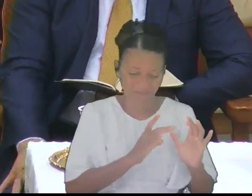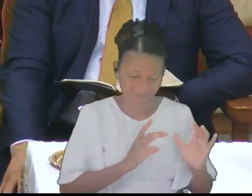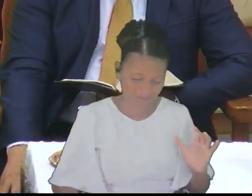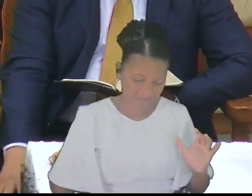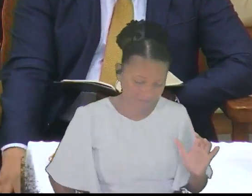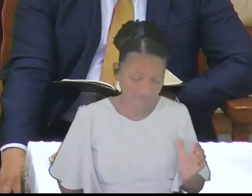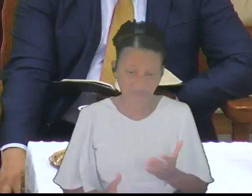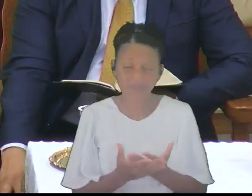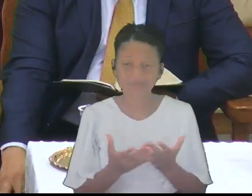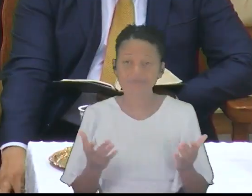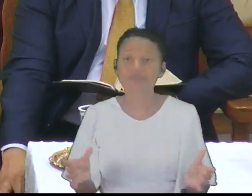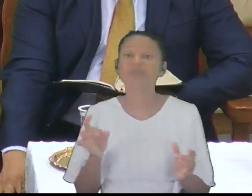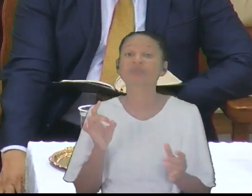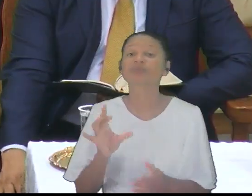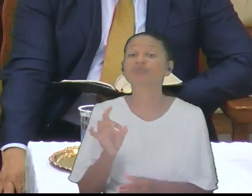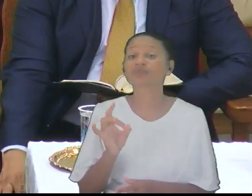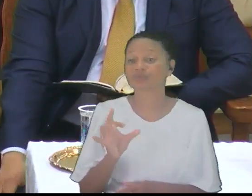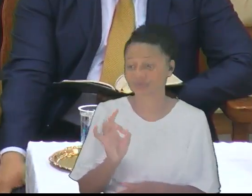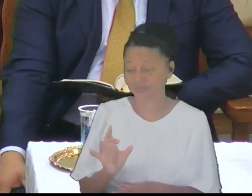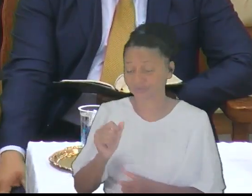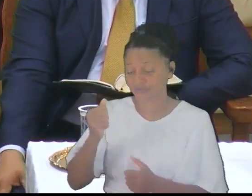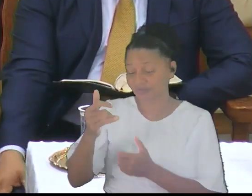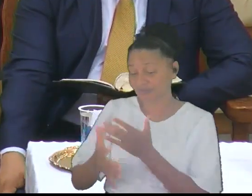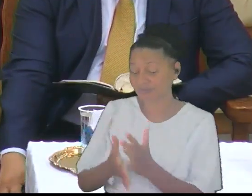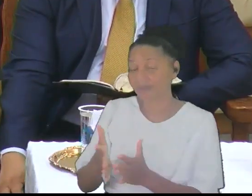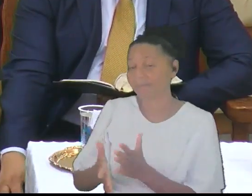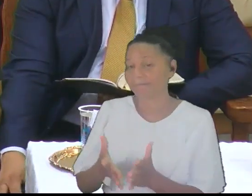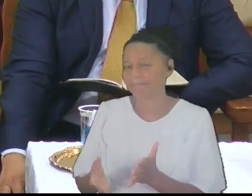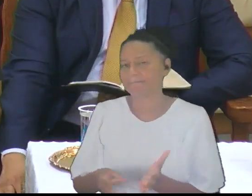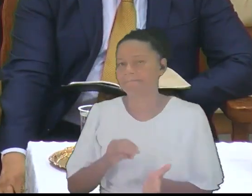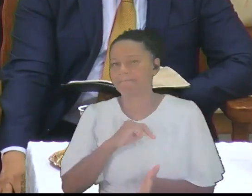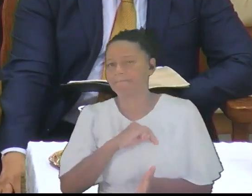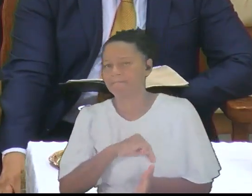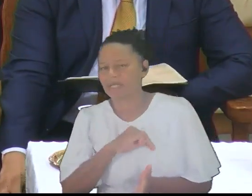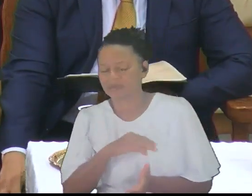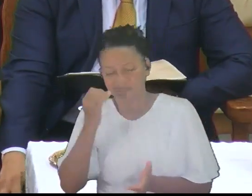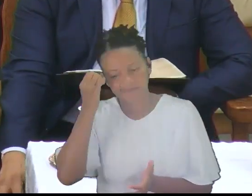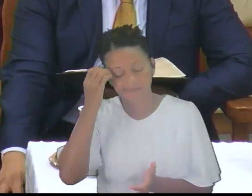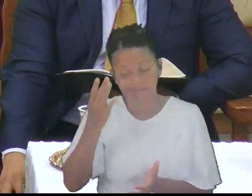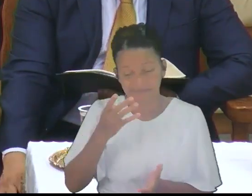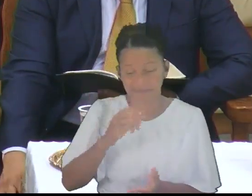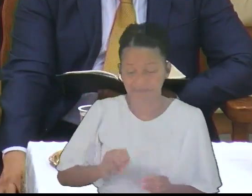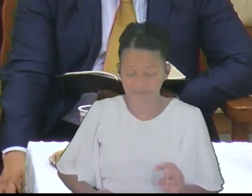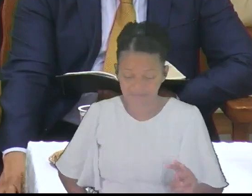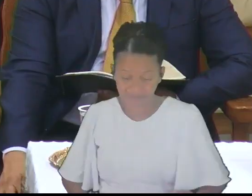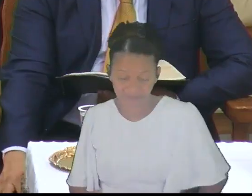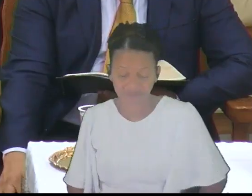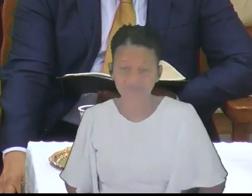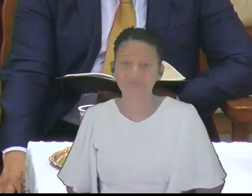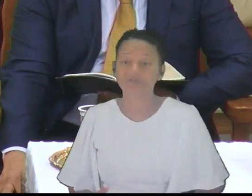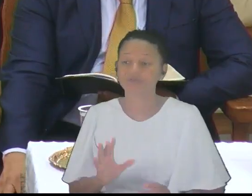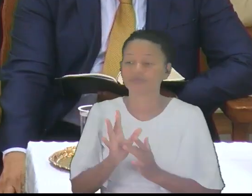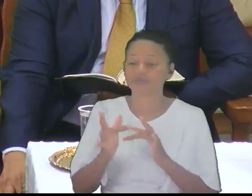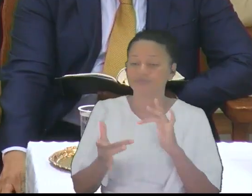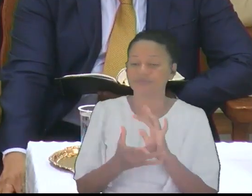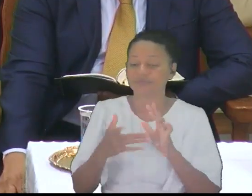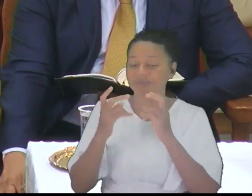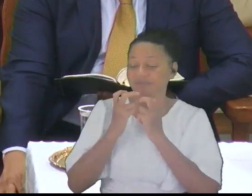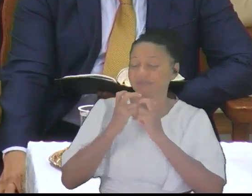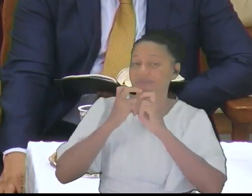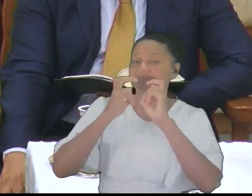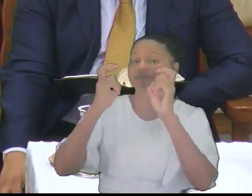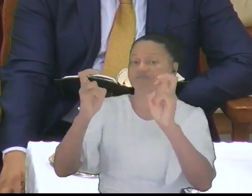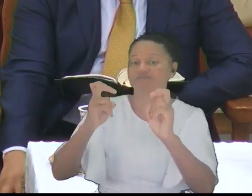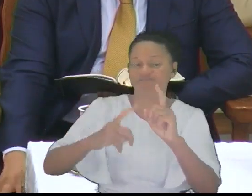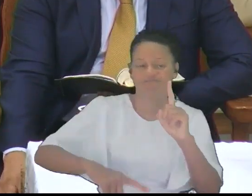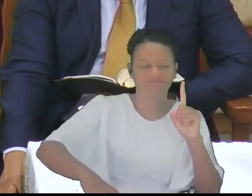Mateus, só quem diz isso, salvo o melhor juízo, é Mateus, não sei se Marcos diz, que quando Jesus deu o brado na cruz, foi que aconteceu, irmão,